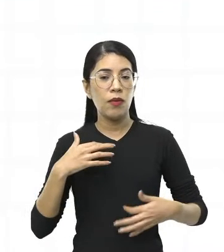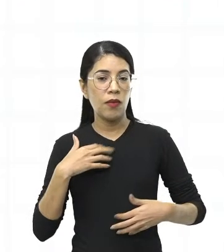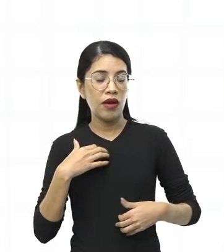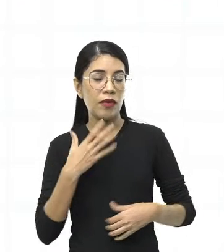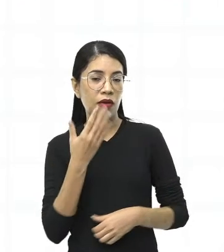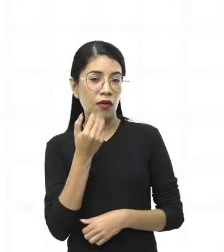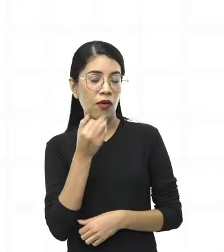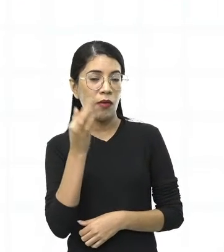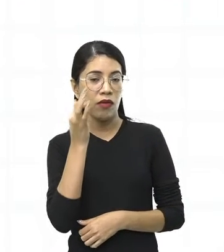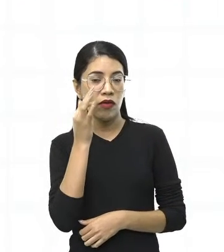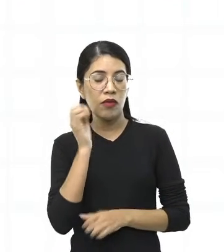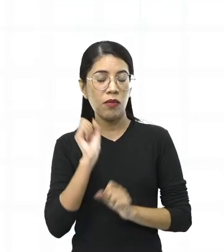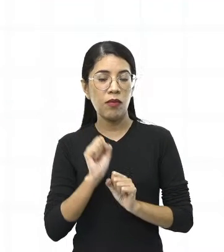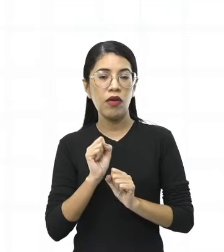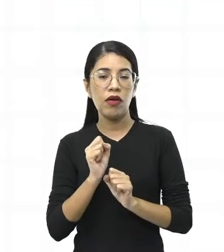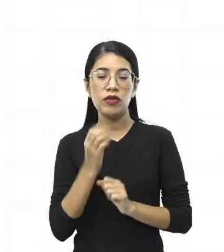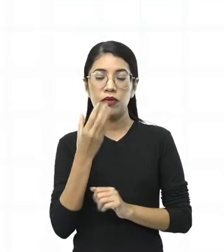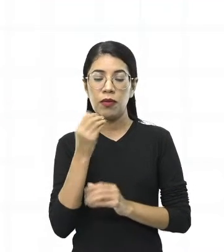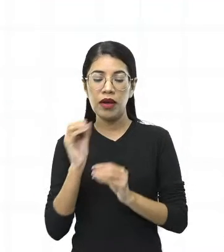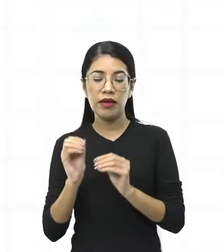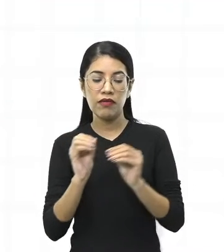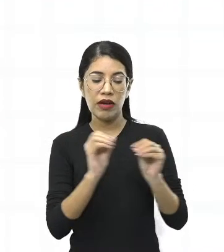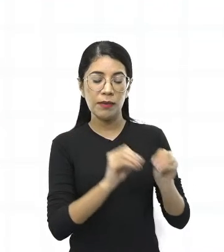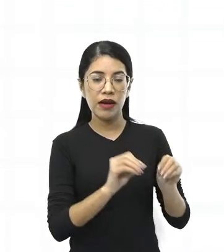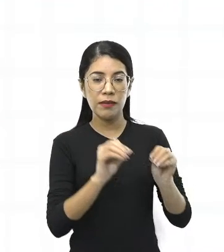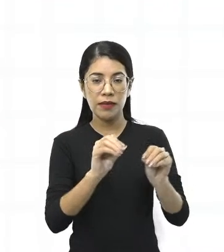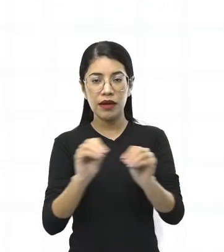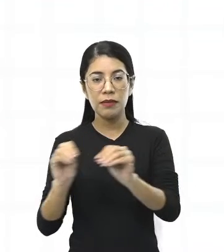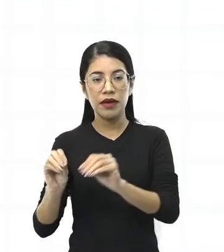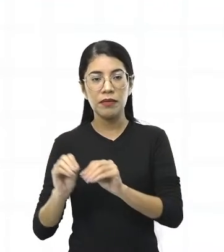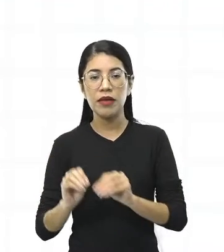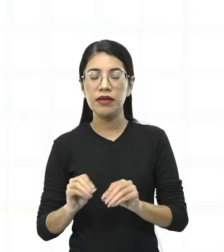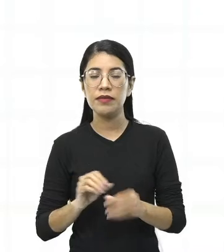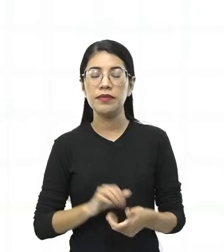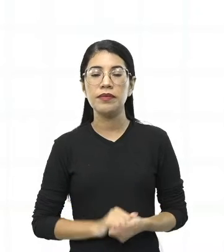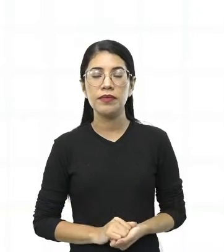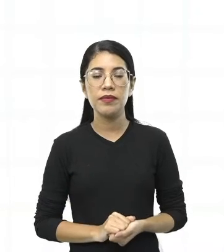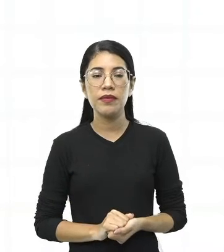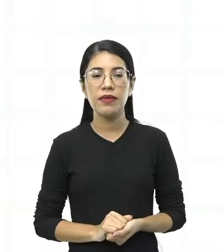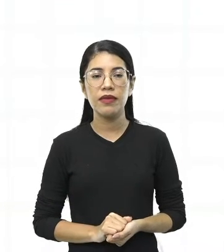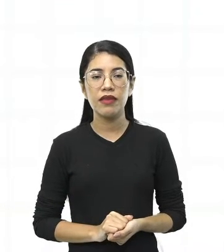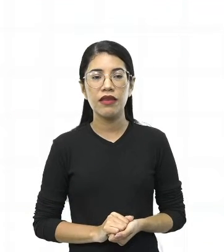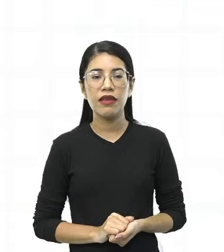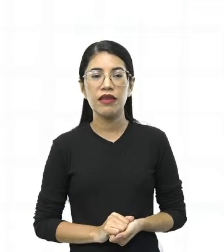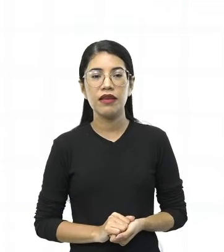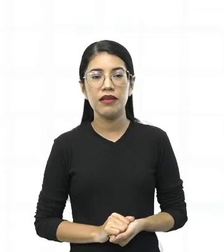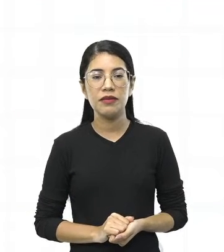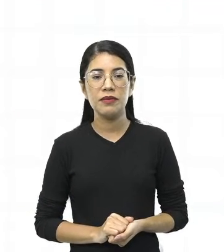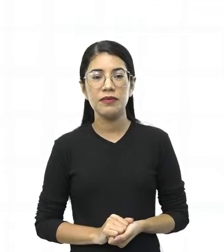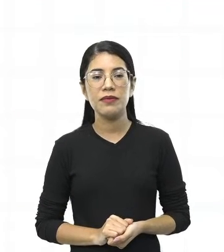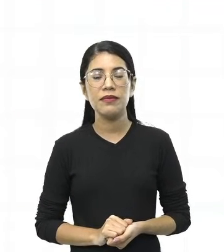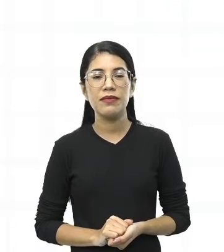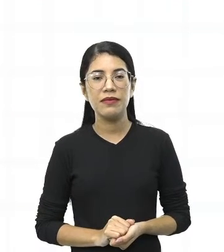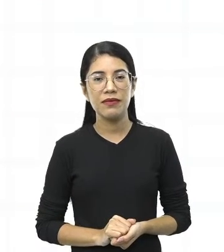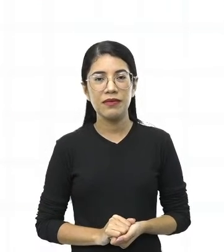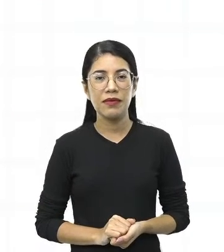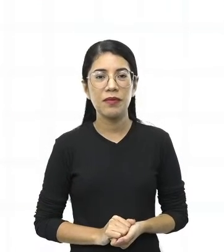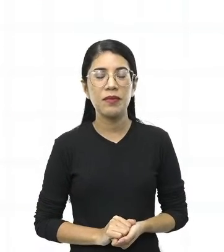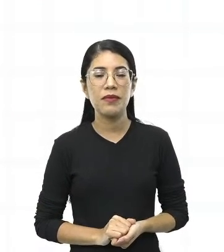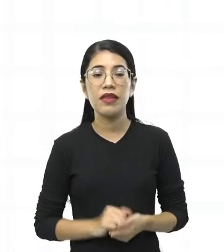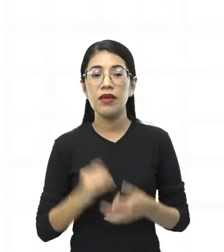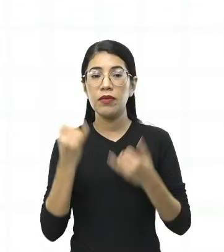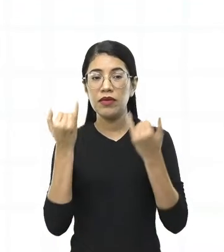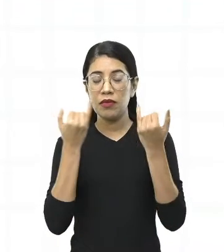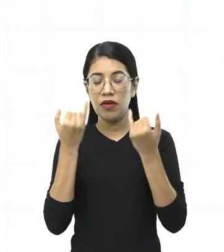podem transportar sementes de um local para o outro, né? Então, eu trago uma informação